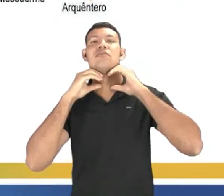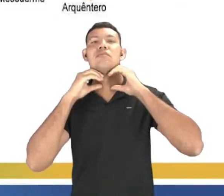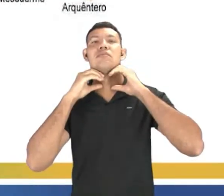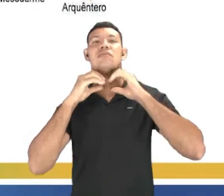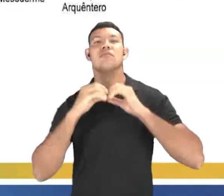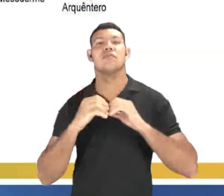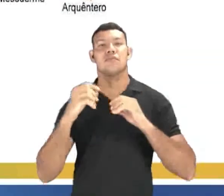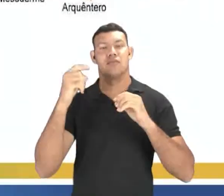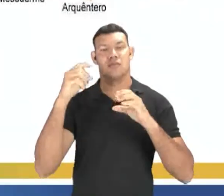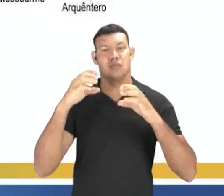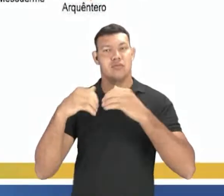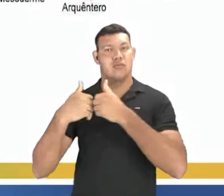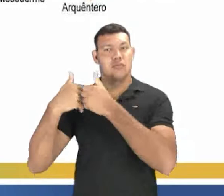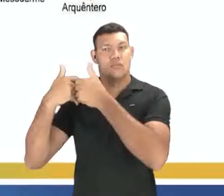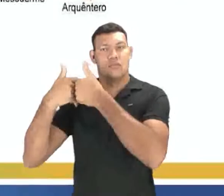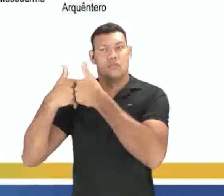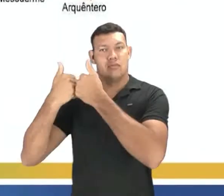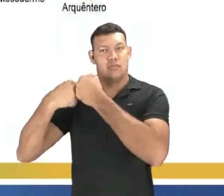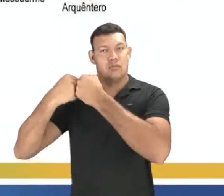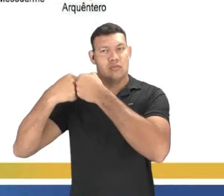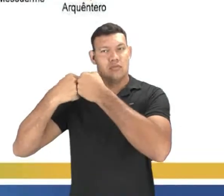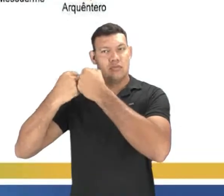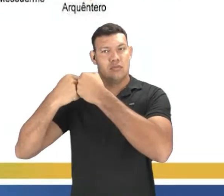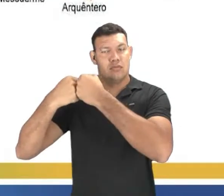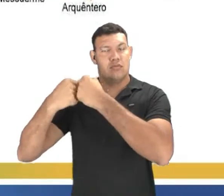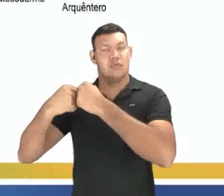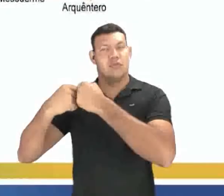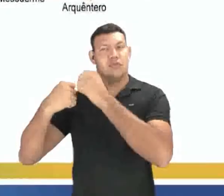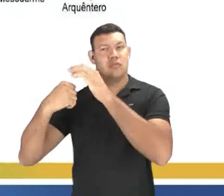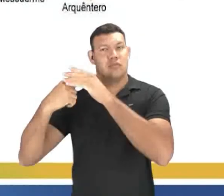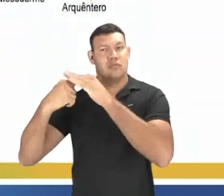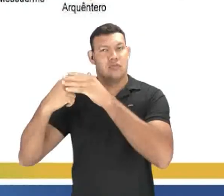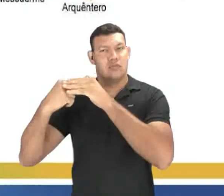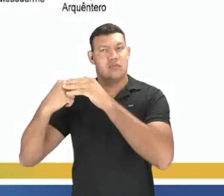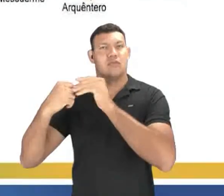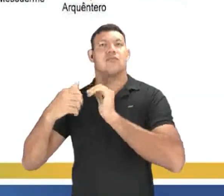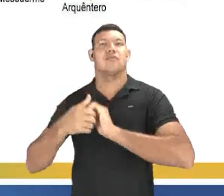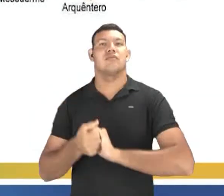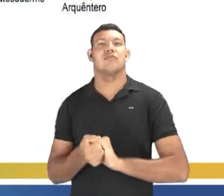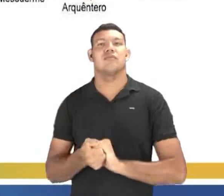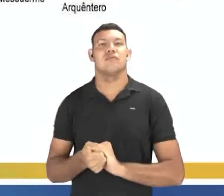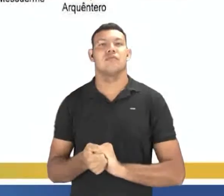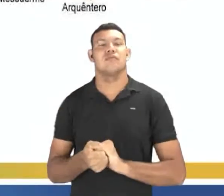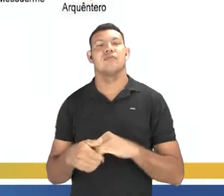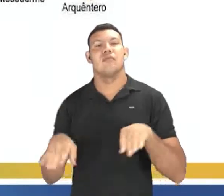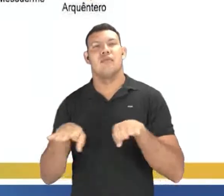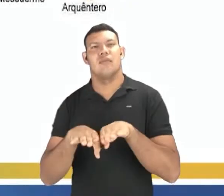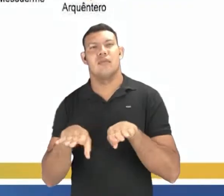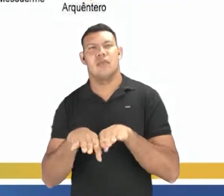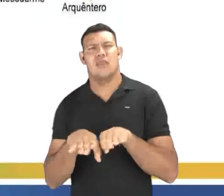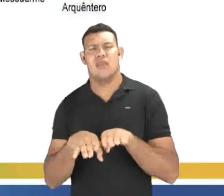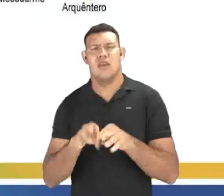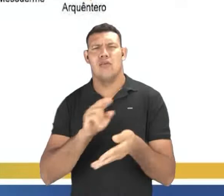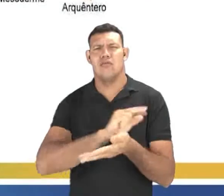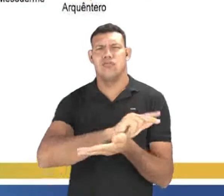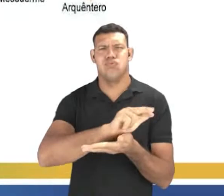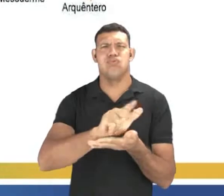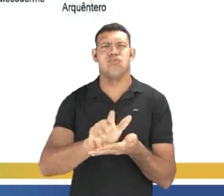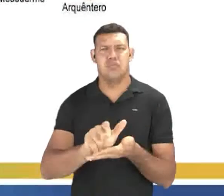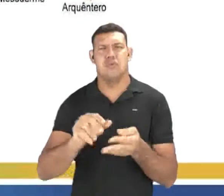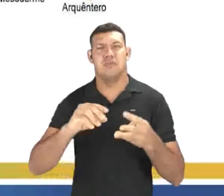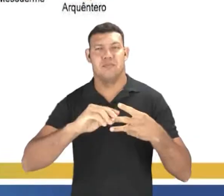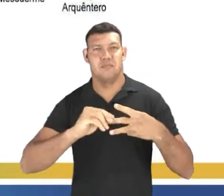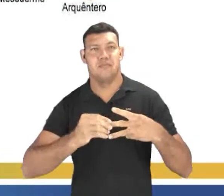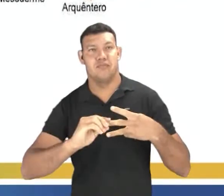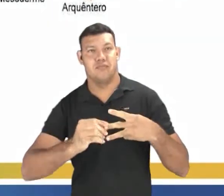também ele trabalha no sistema nervoso no encéfalo os neurônios e entre os bom então a